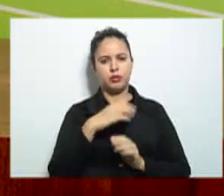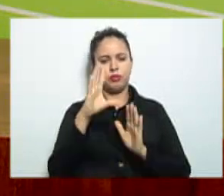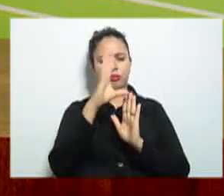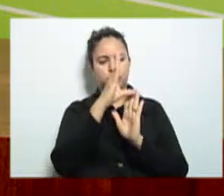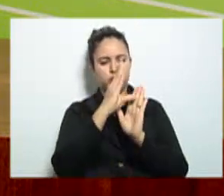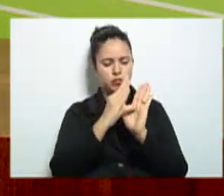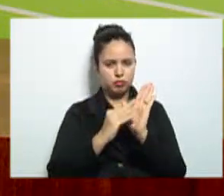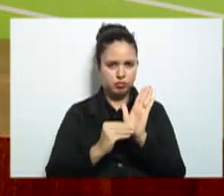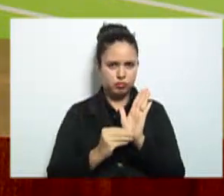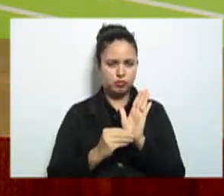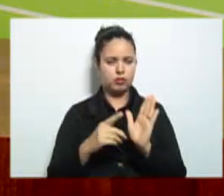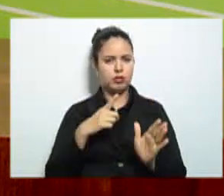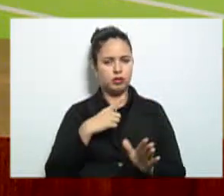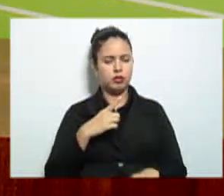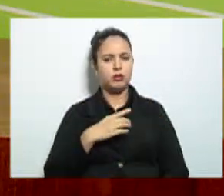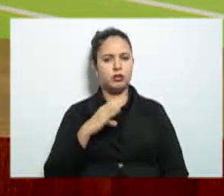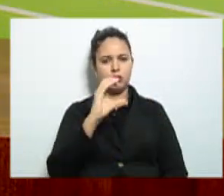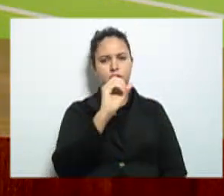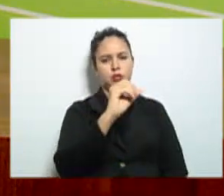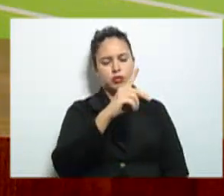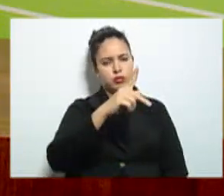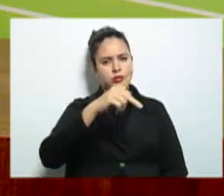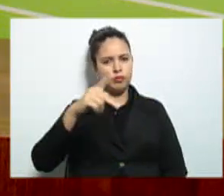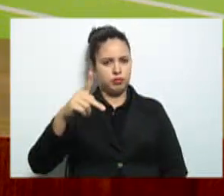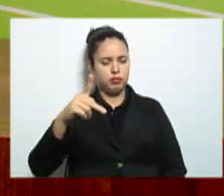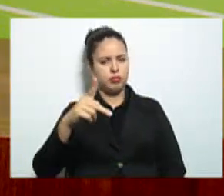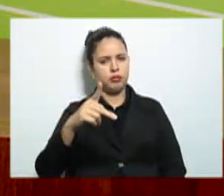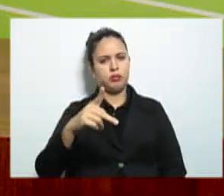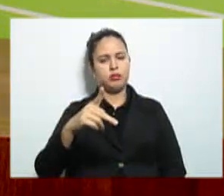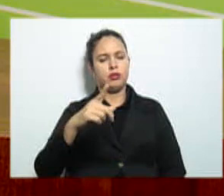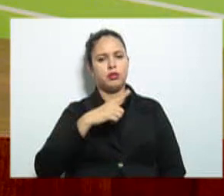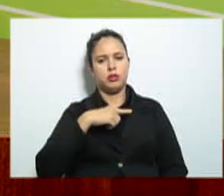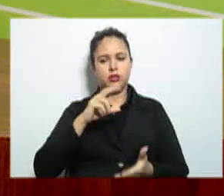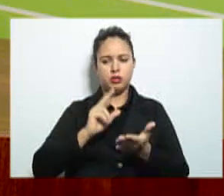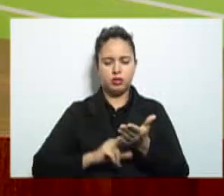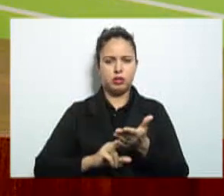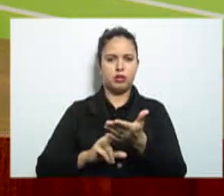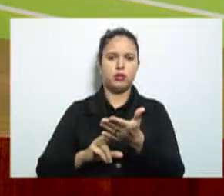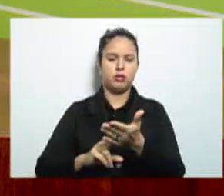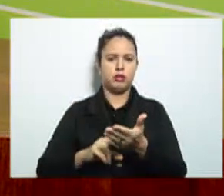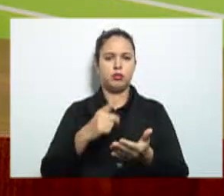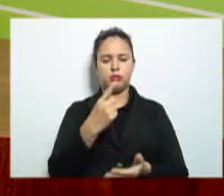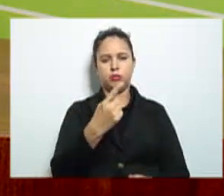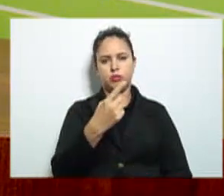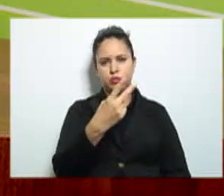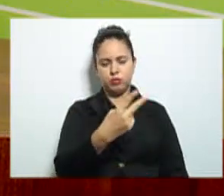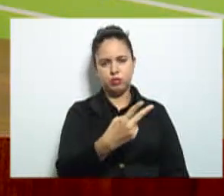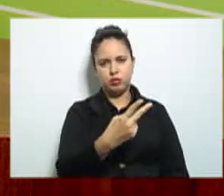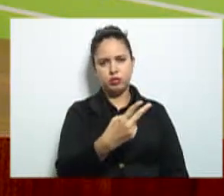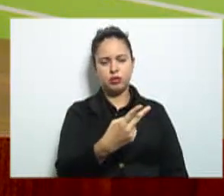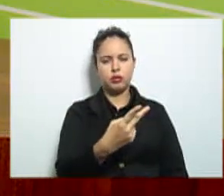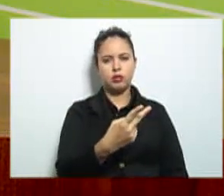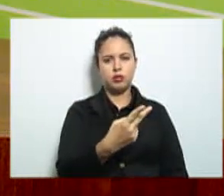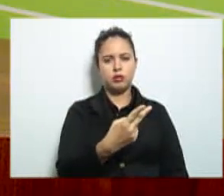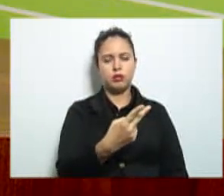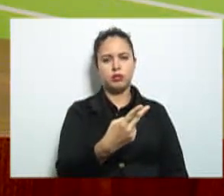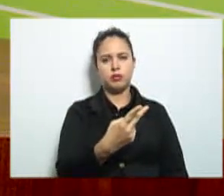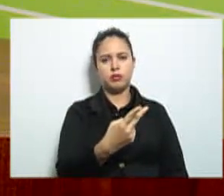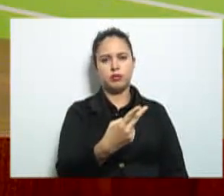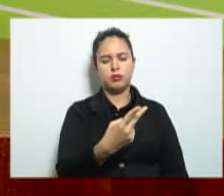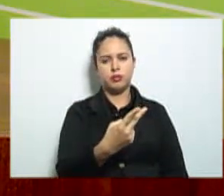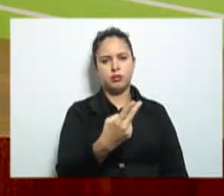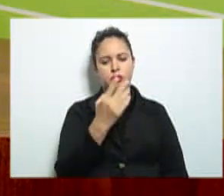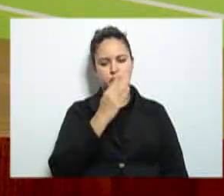têm uma cooperativa, abriram uma cooperativa, então tenham carta comercial 1, carta comercial 2, e que uma seja